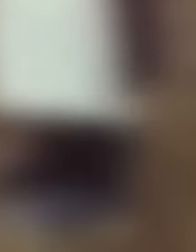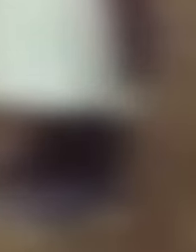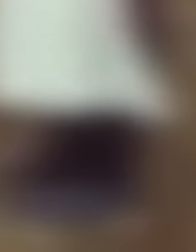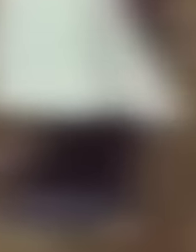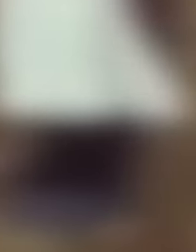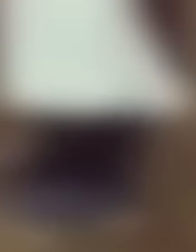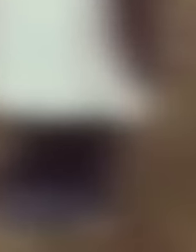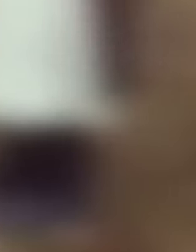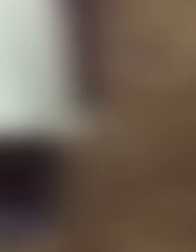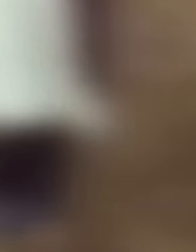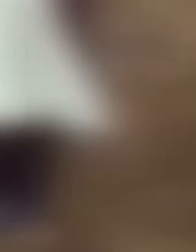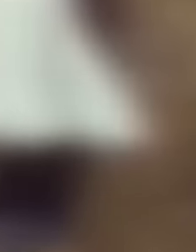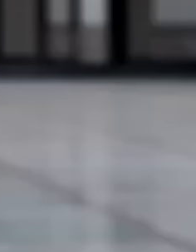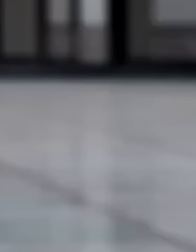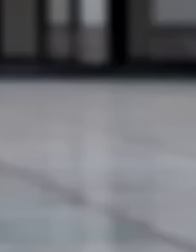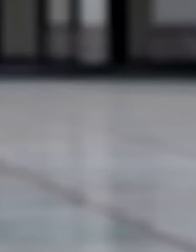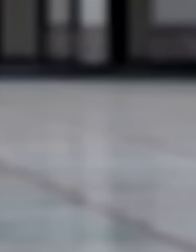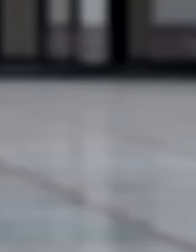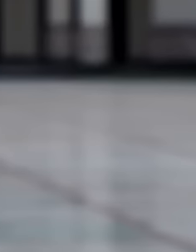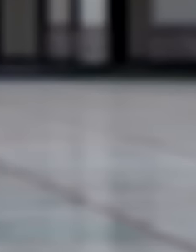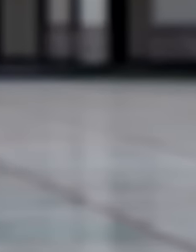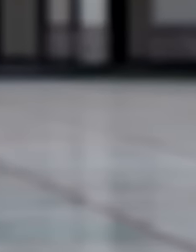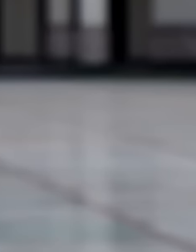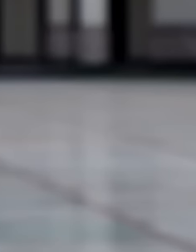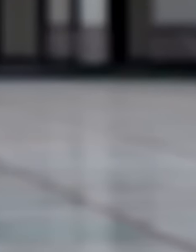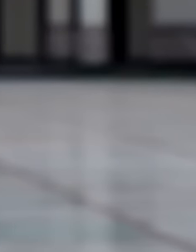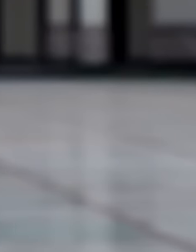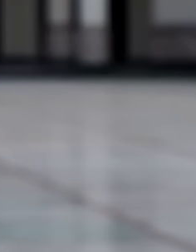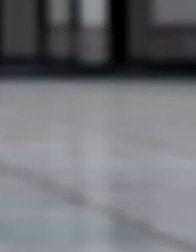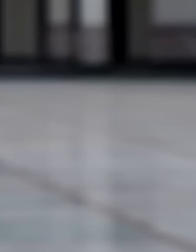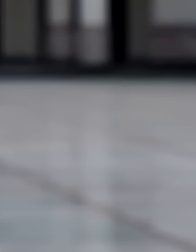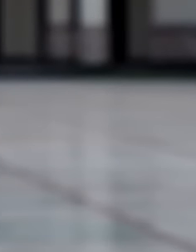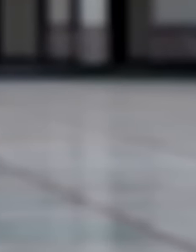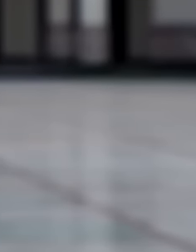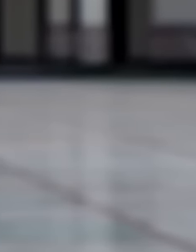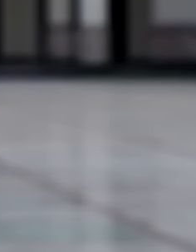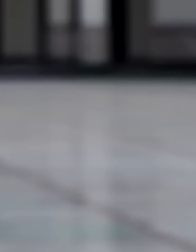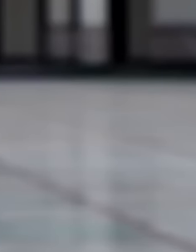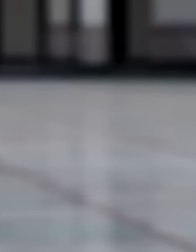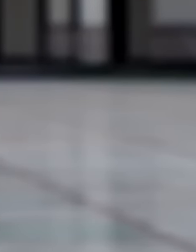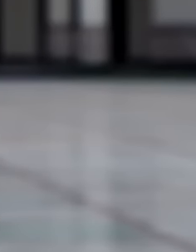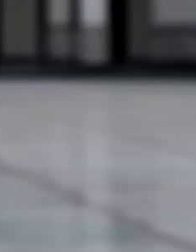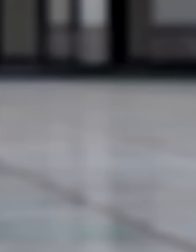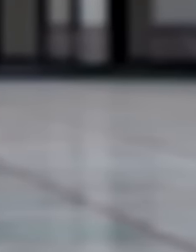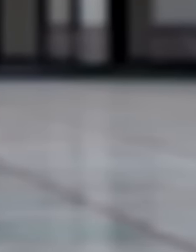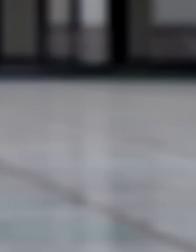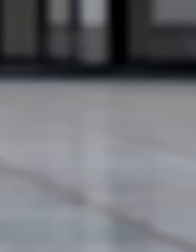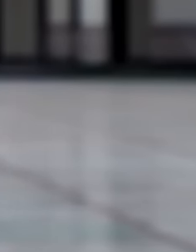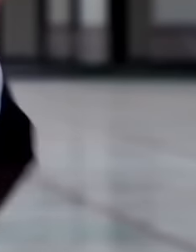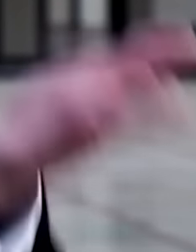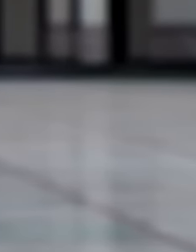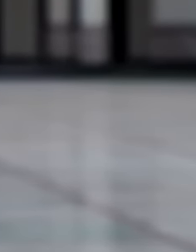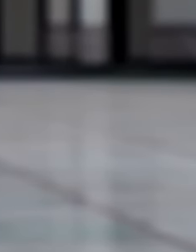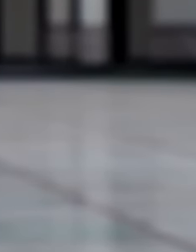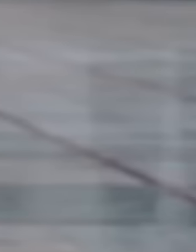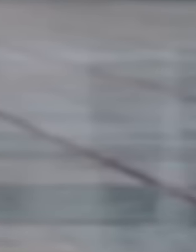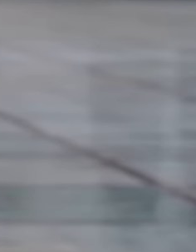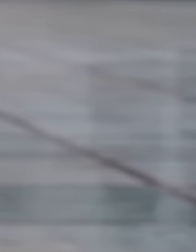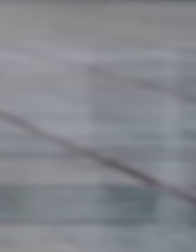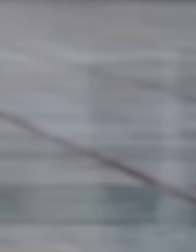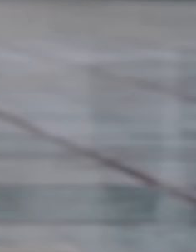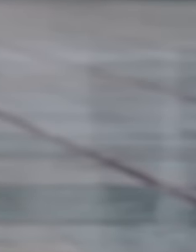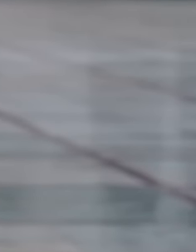Mas existe uma outra forma de apostolado adotada por Monsenhor que quase todo mundo tem, mas nem todo mundo sabe utilizar tão bem.